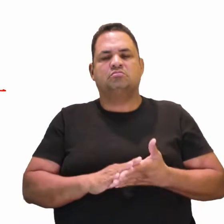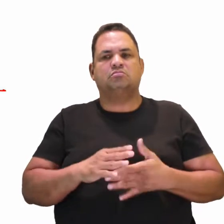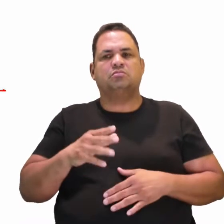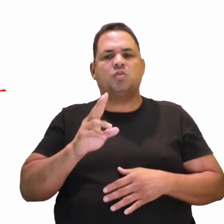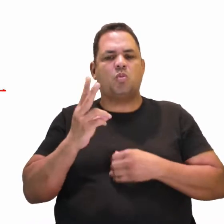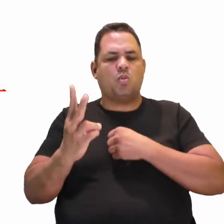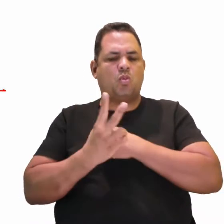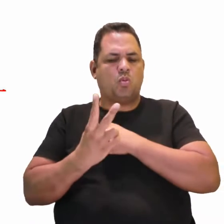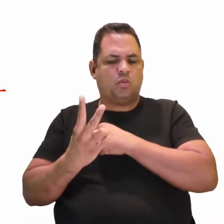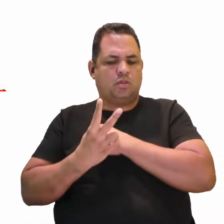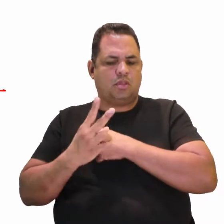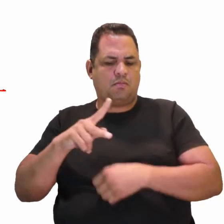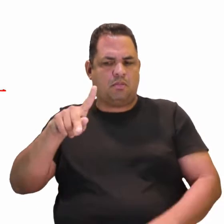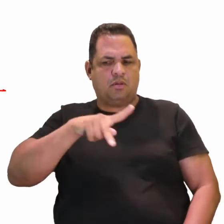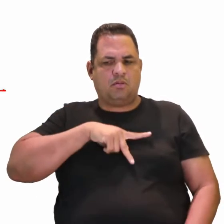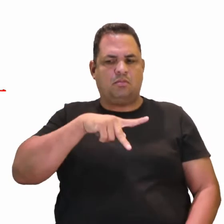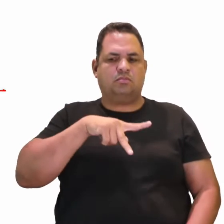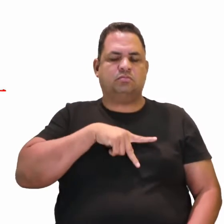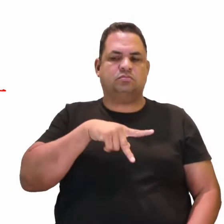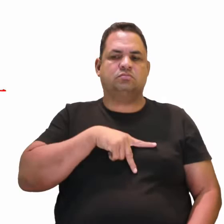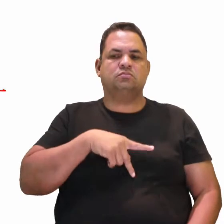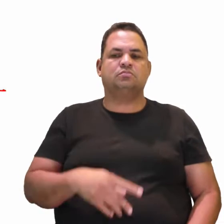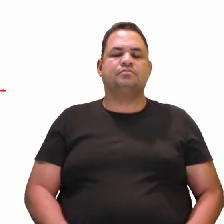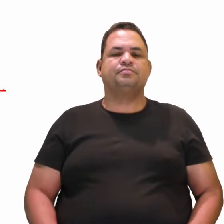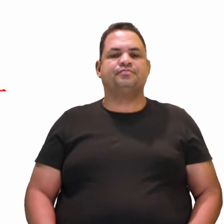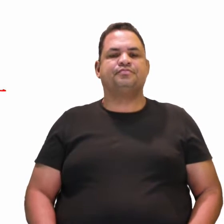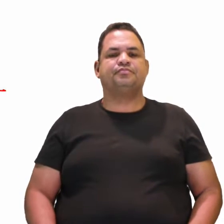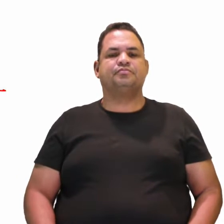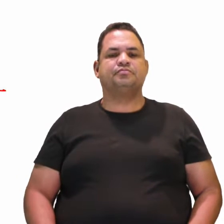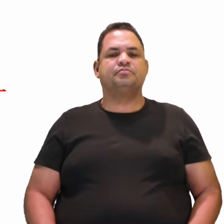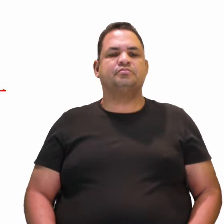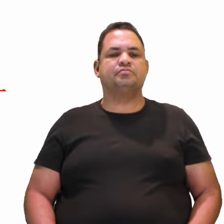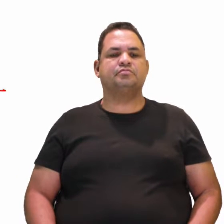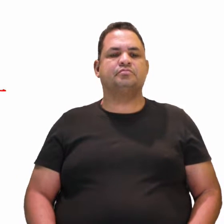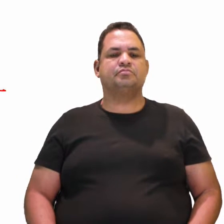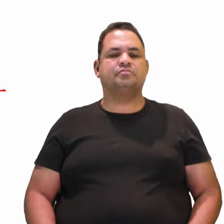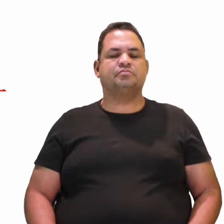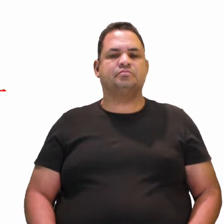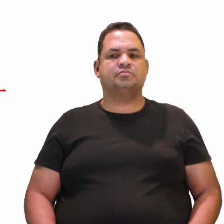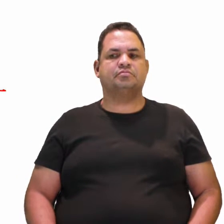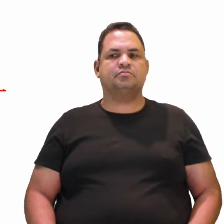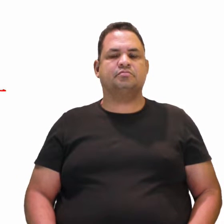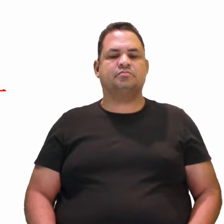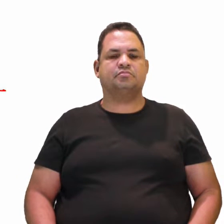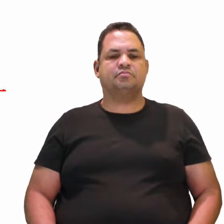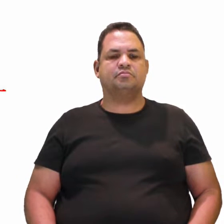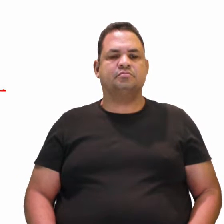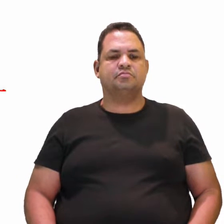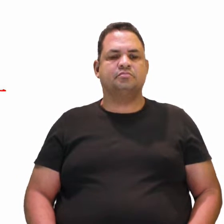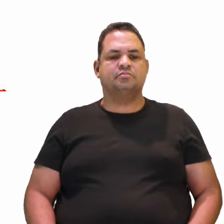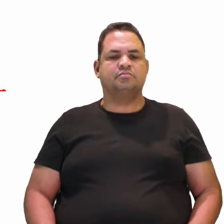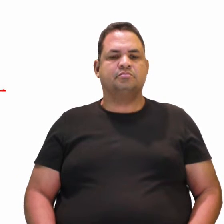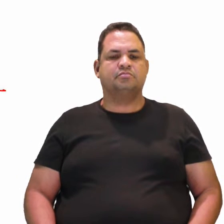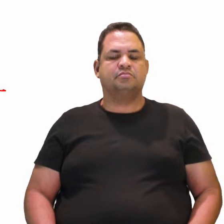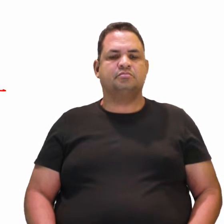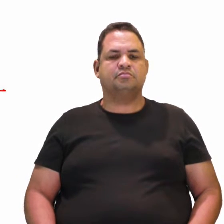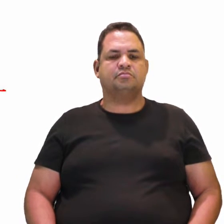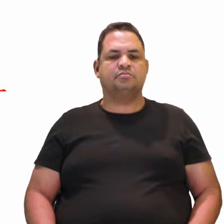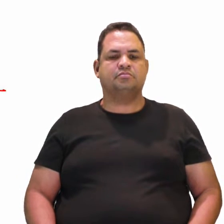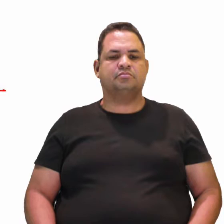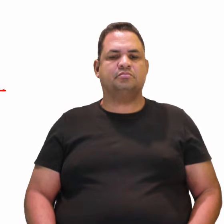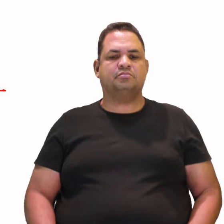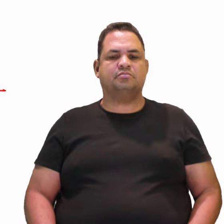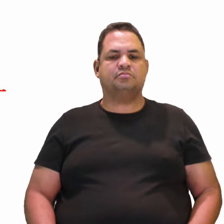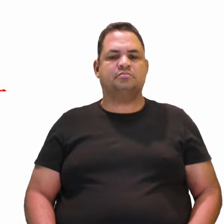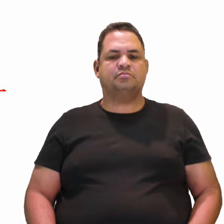si mesmo, de si mesma. Take care of yourself. E a próxima? Learn a new skill